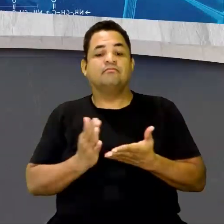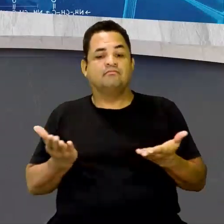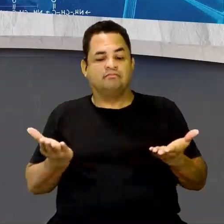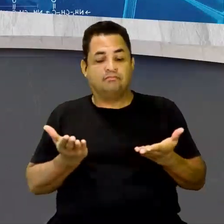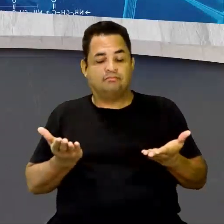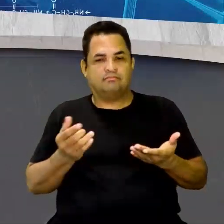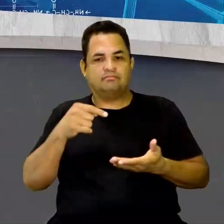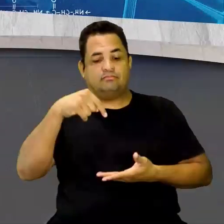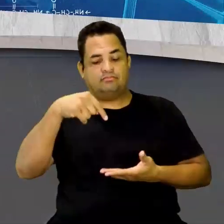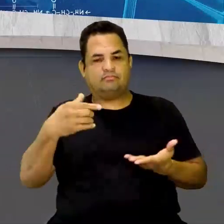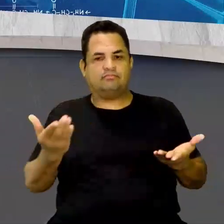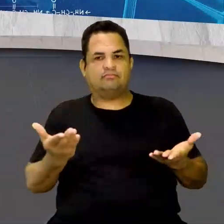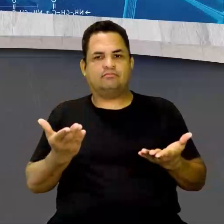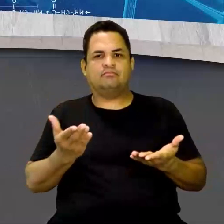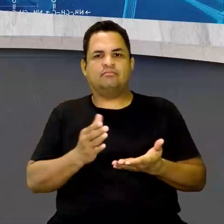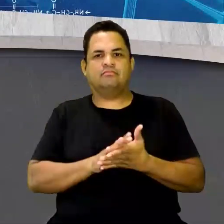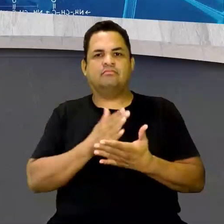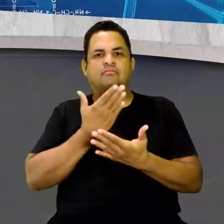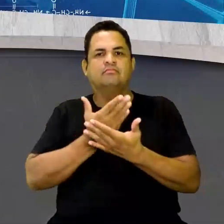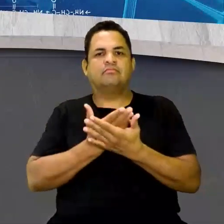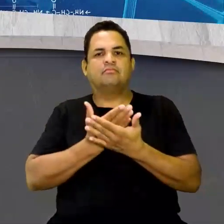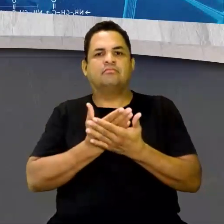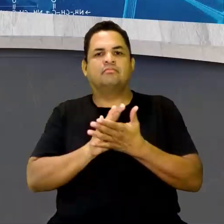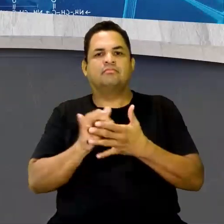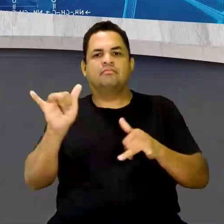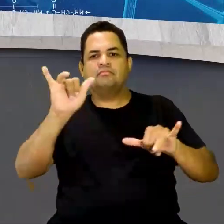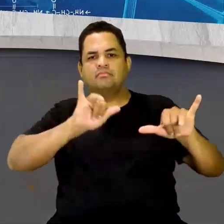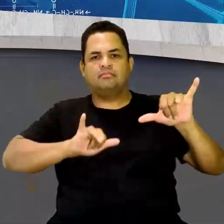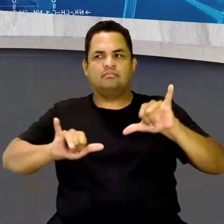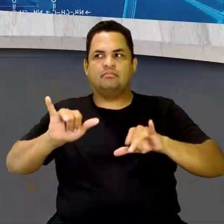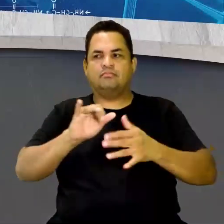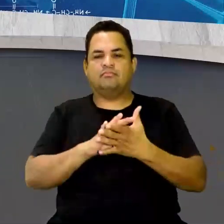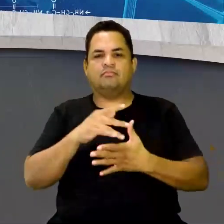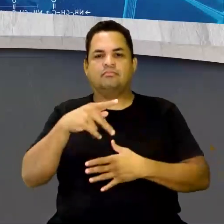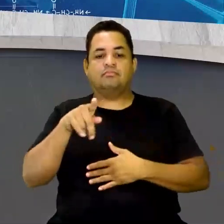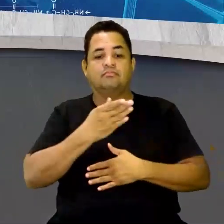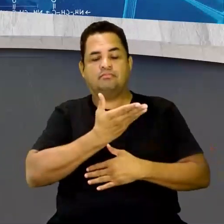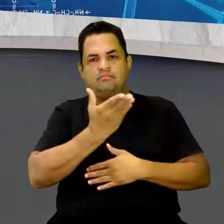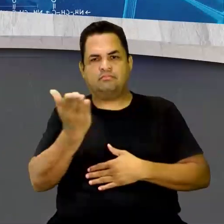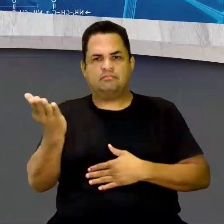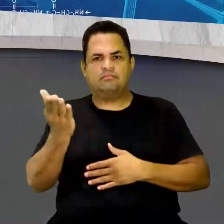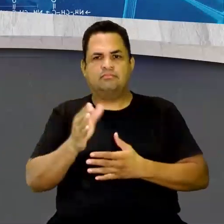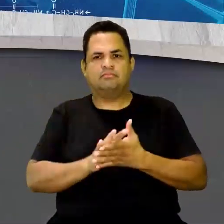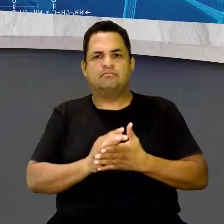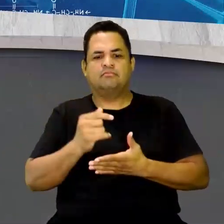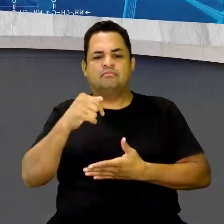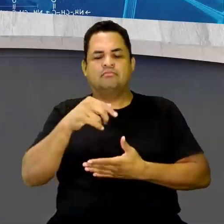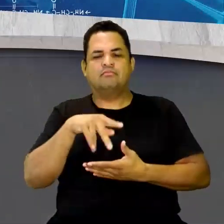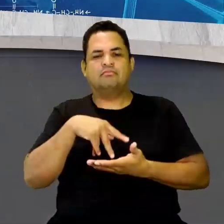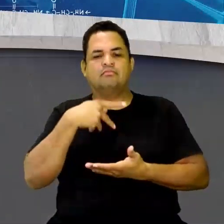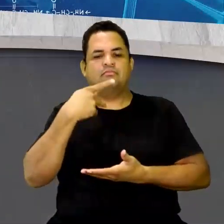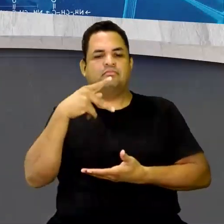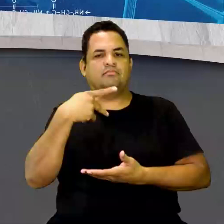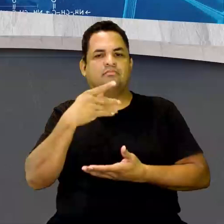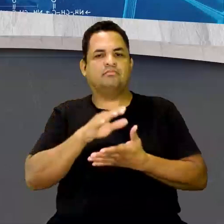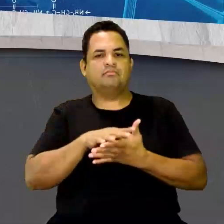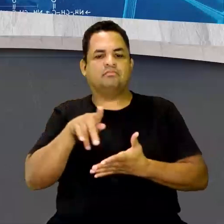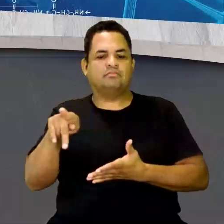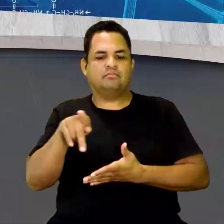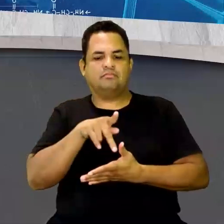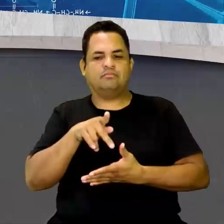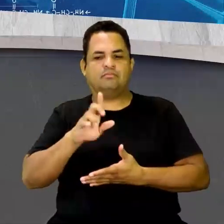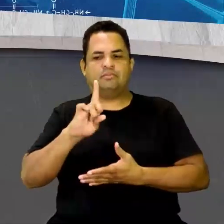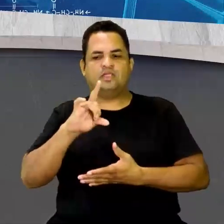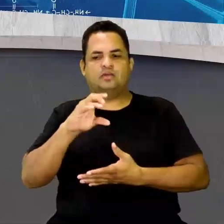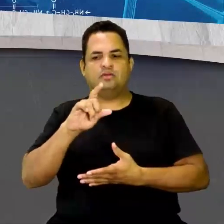com mais uma aula de Química para você. Aqui quem vos fala é o professor